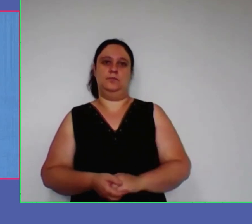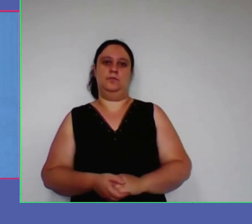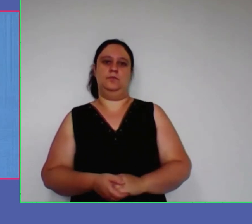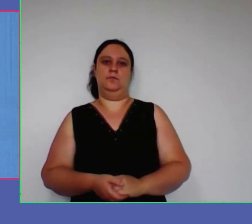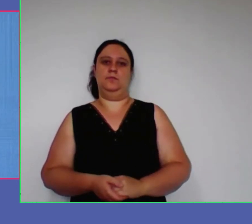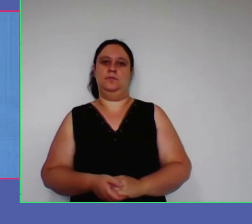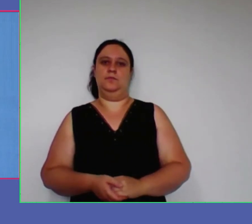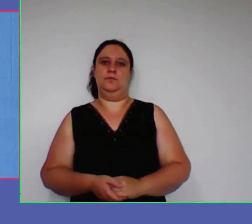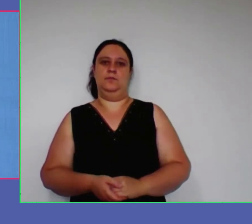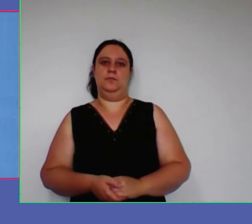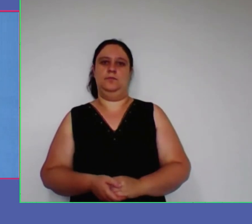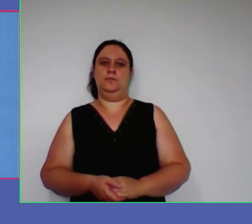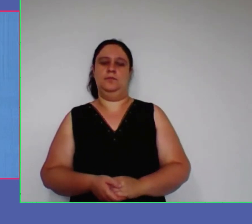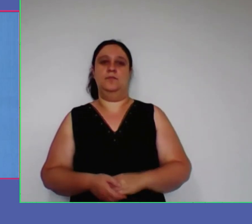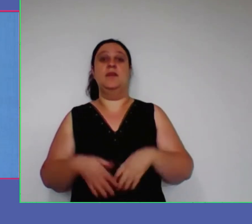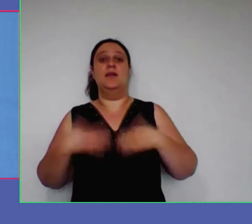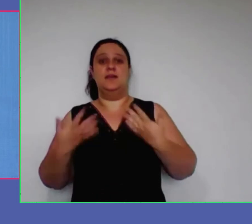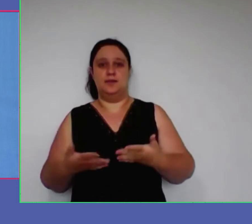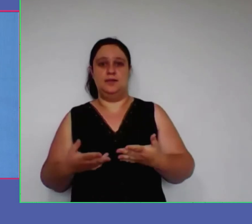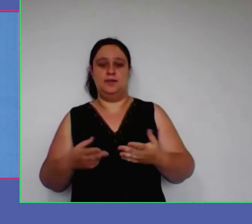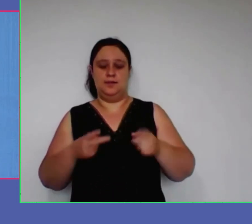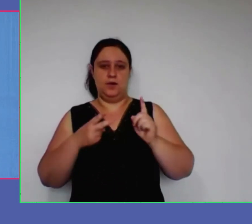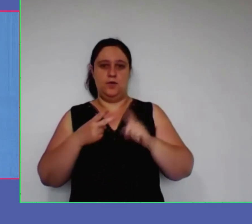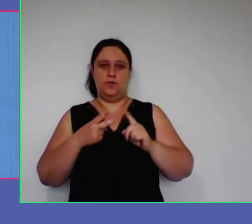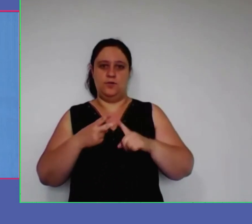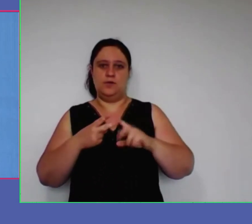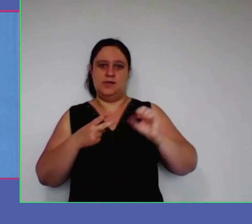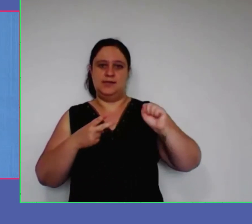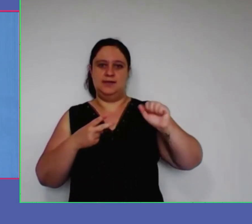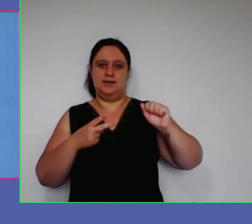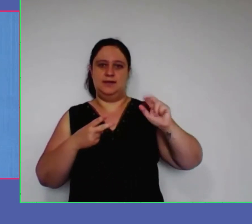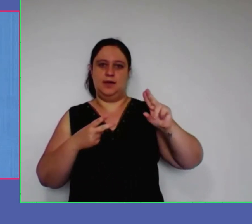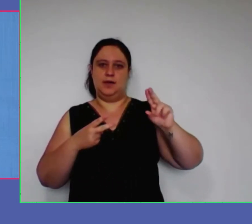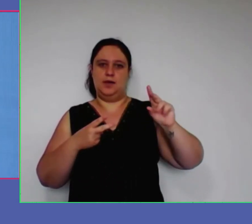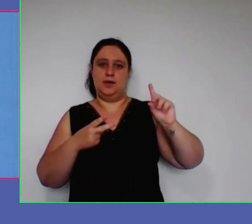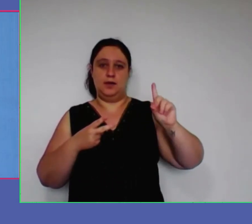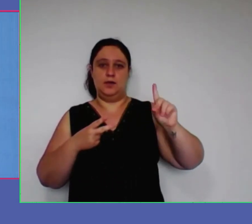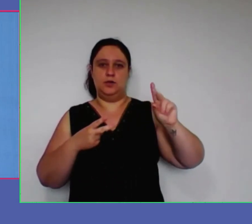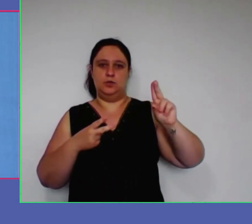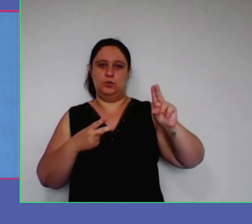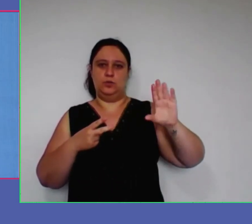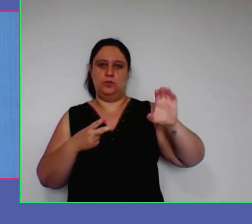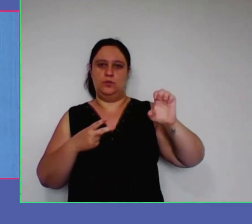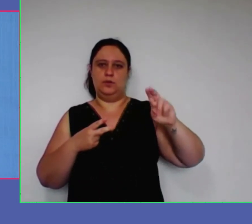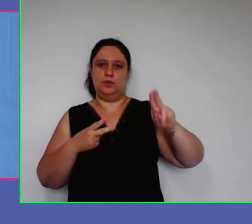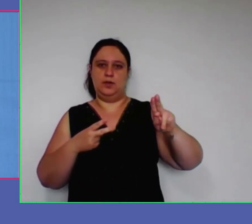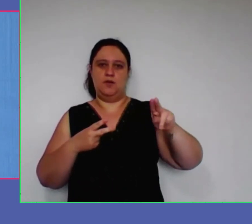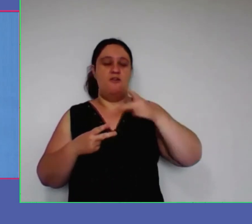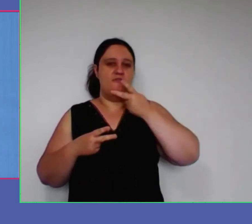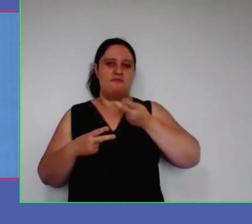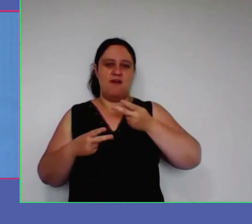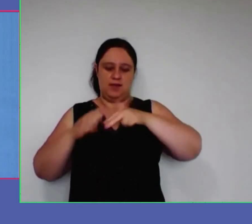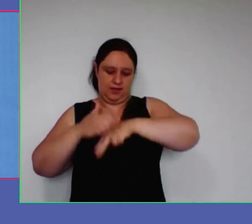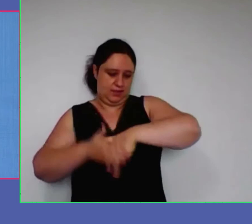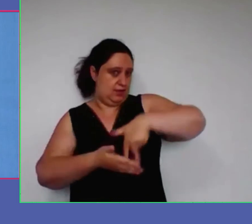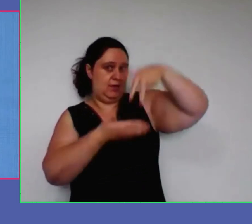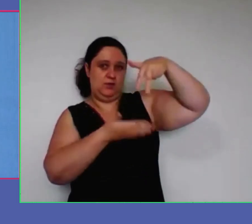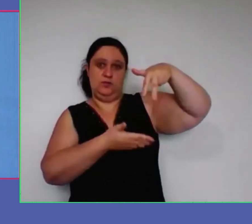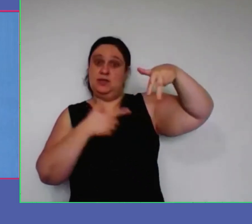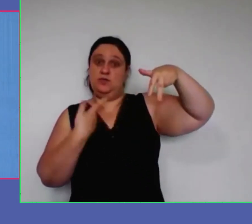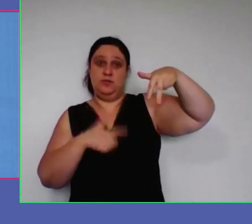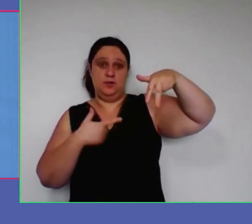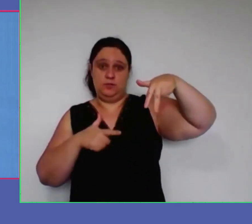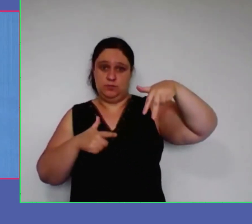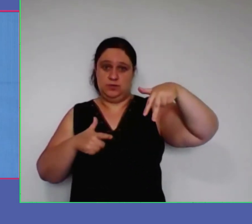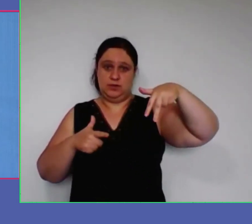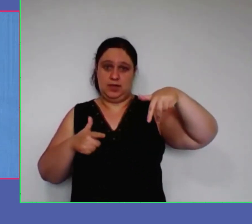Então os saduceus, que dizem não haver ressurreição, aproximaram-se dele e lhe perguntaram, dizendo,